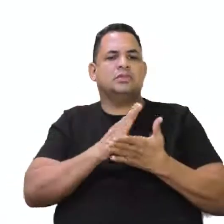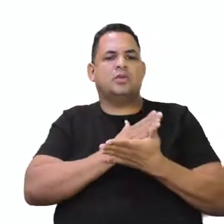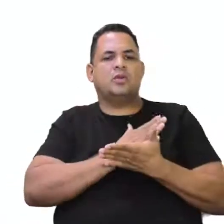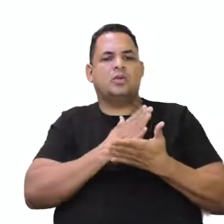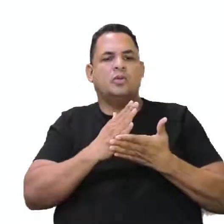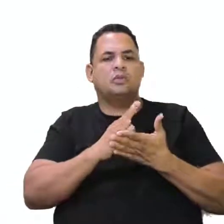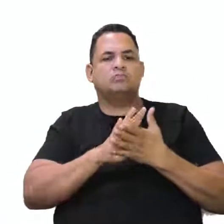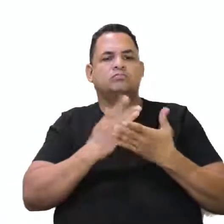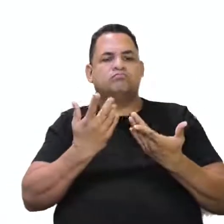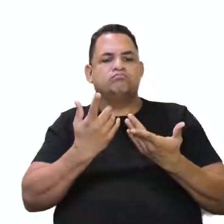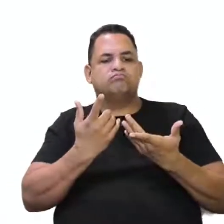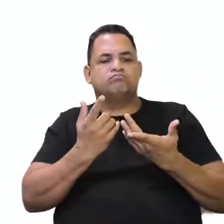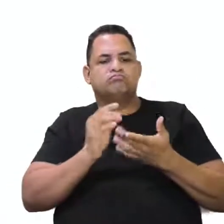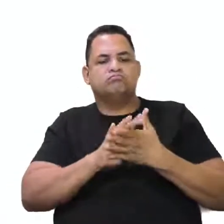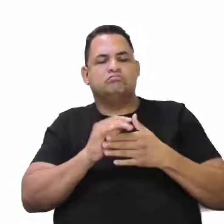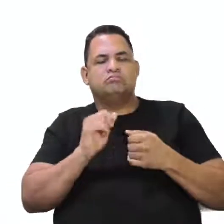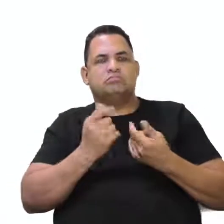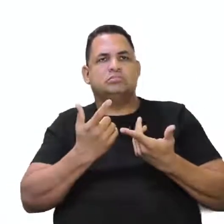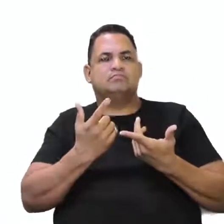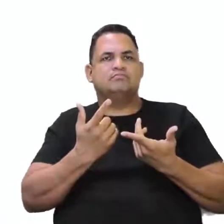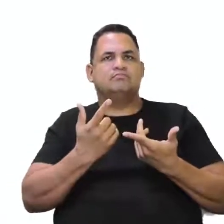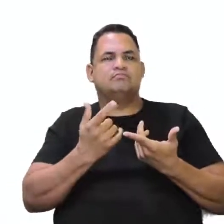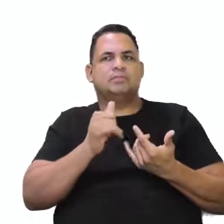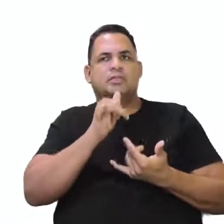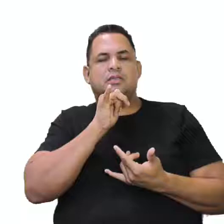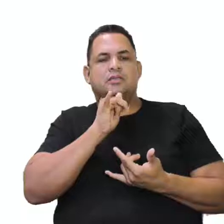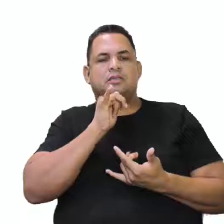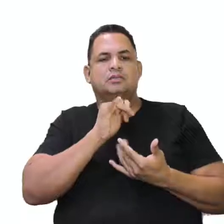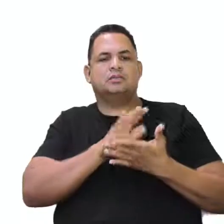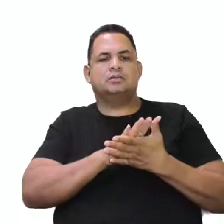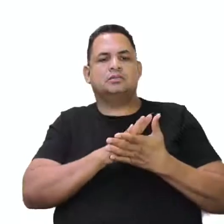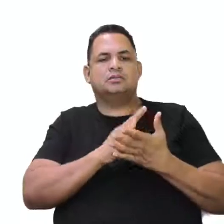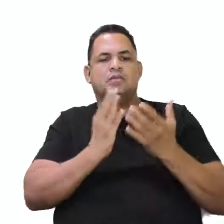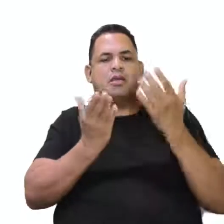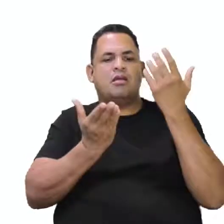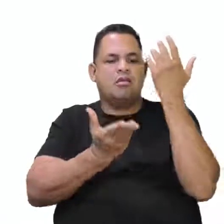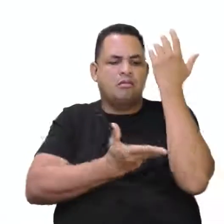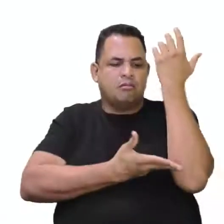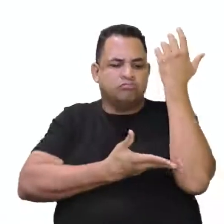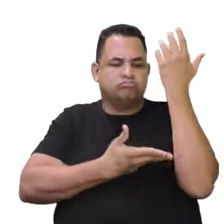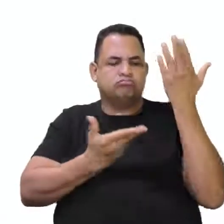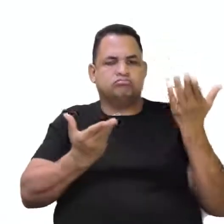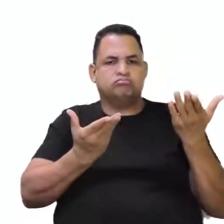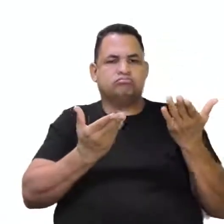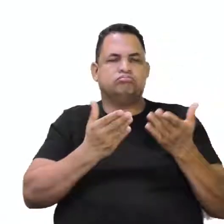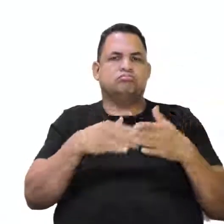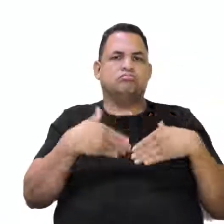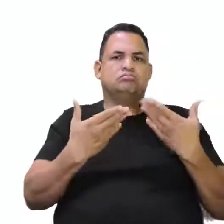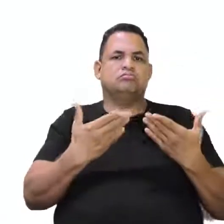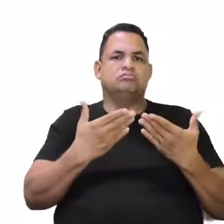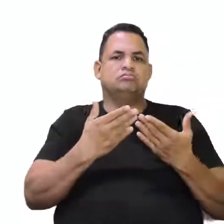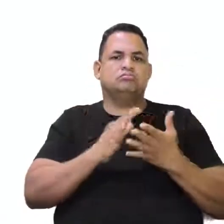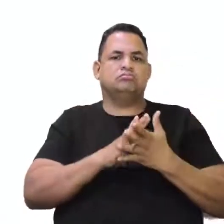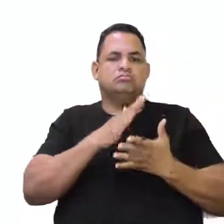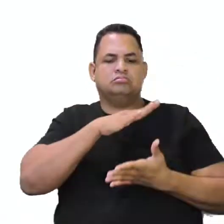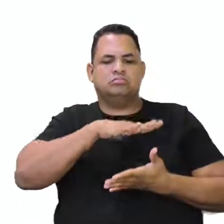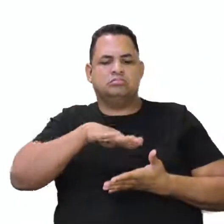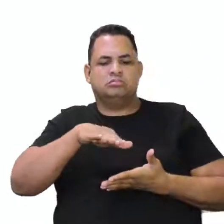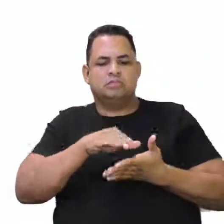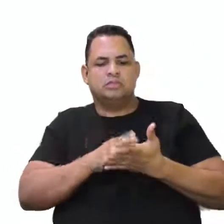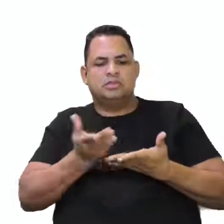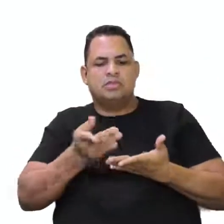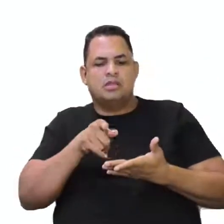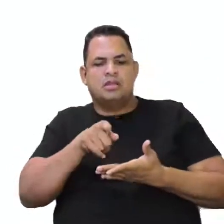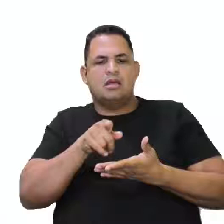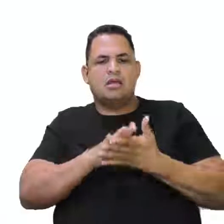começar de atitudes pequenas, por exemplo, cortar o mal pela raiz do início. Ou uma criança que chega em casa